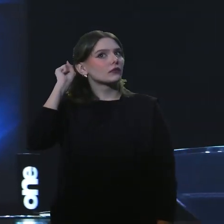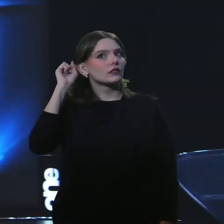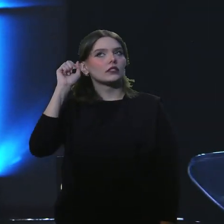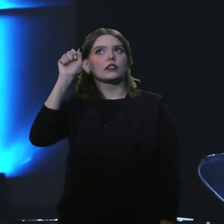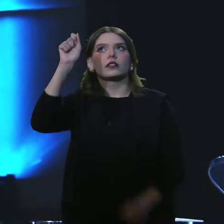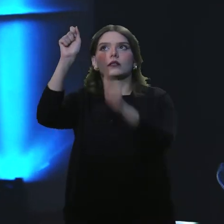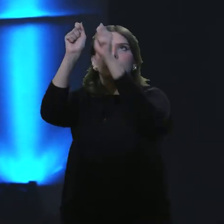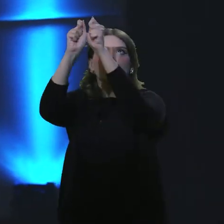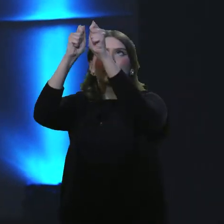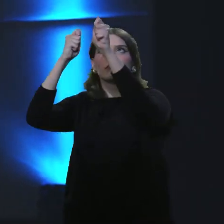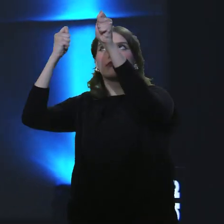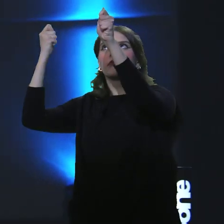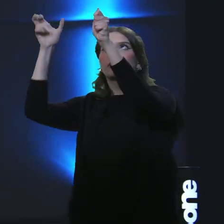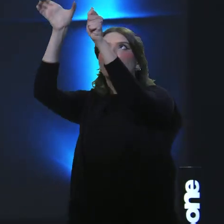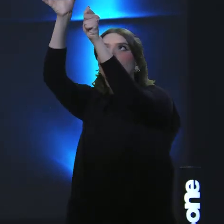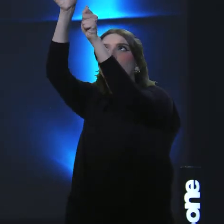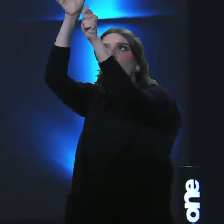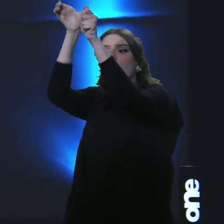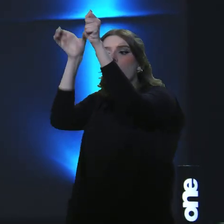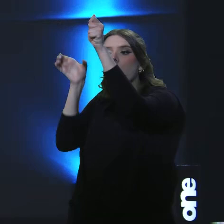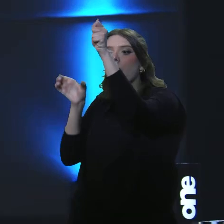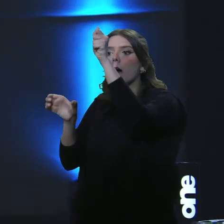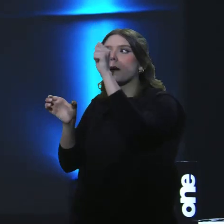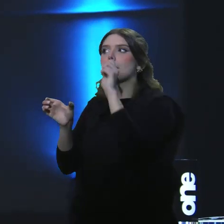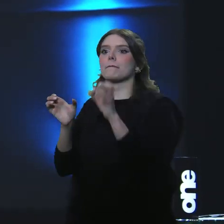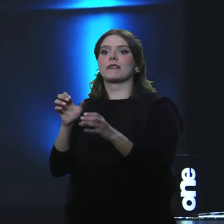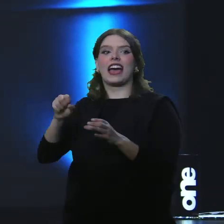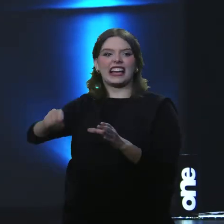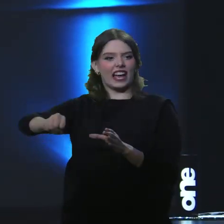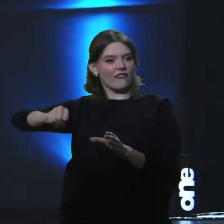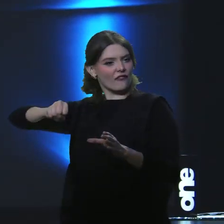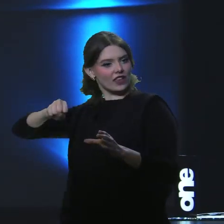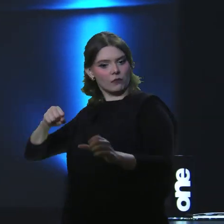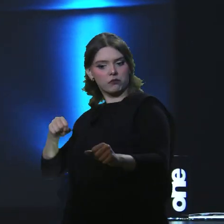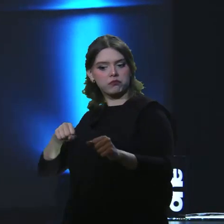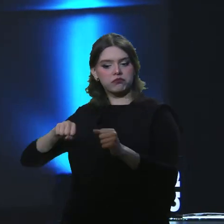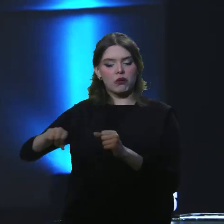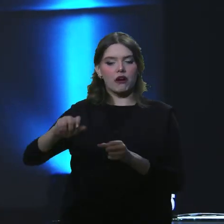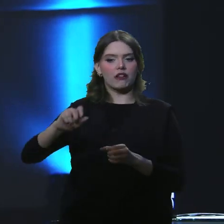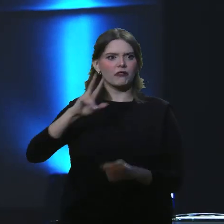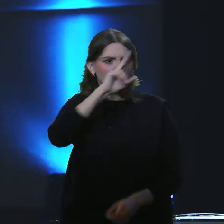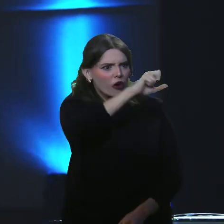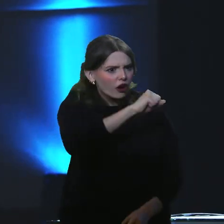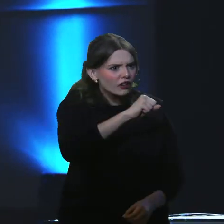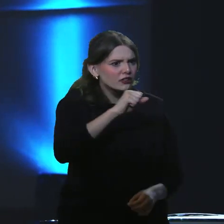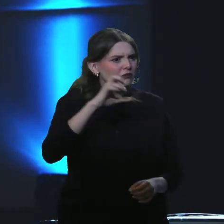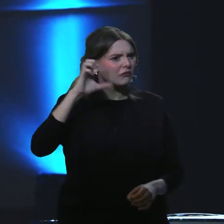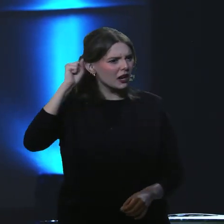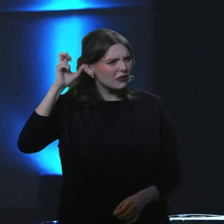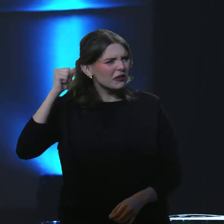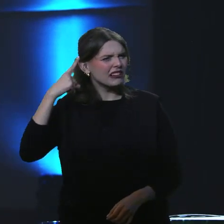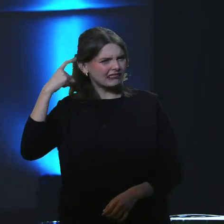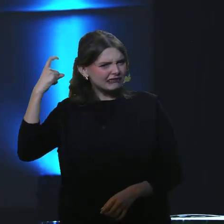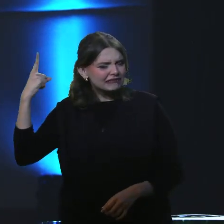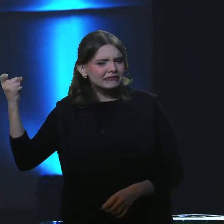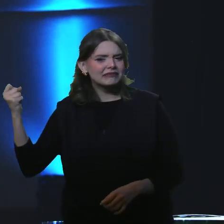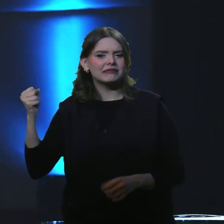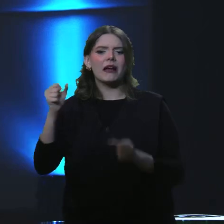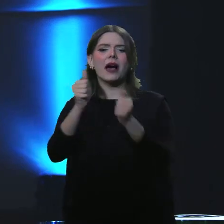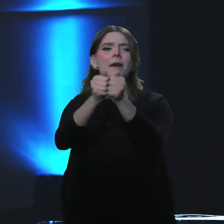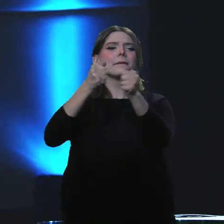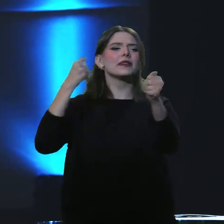copo. A gaveta abrindo e fechando muito forte. Falei, pegou a colher. Abriu a